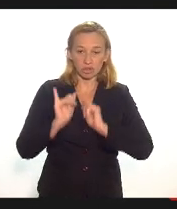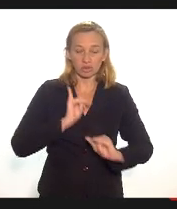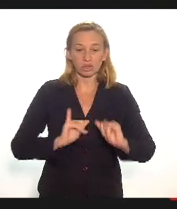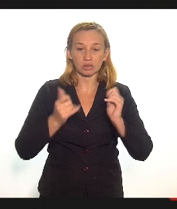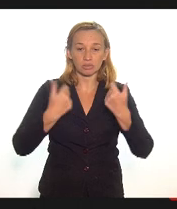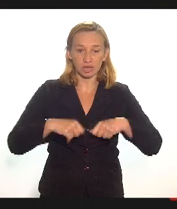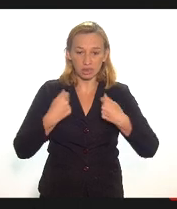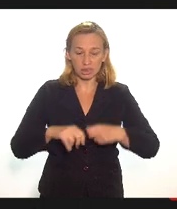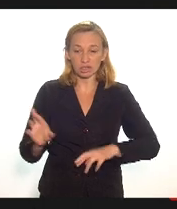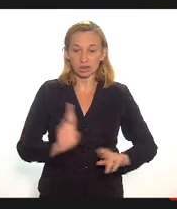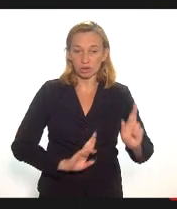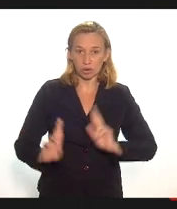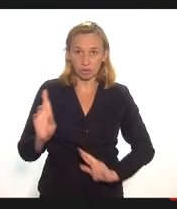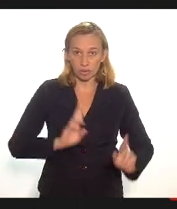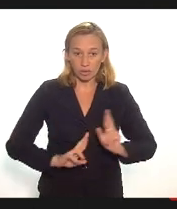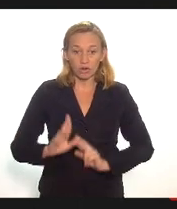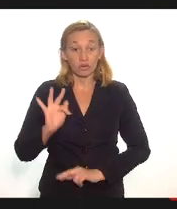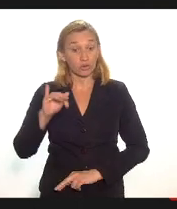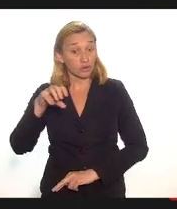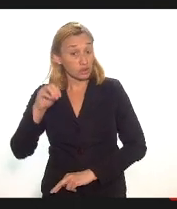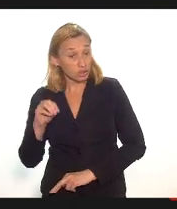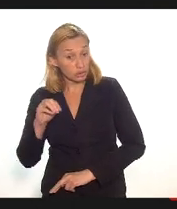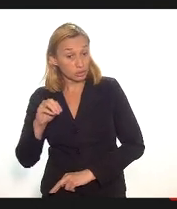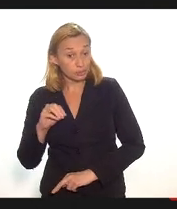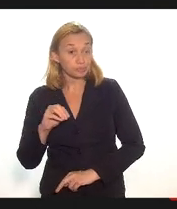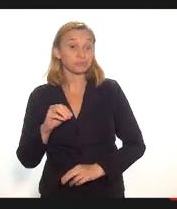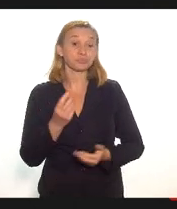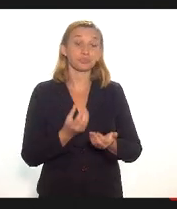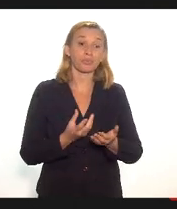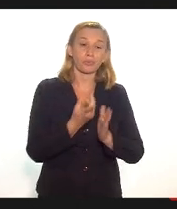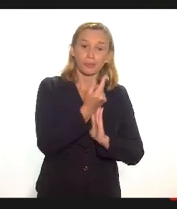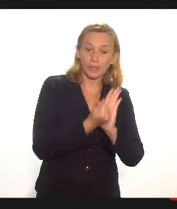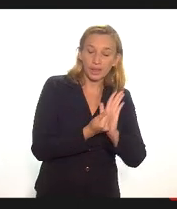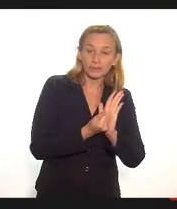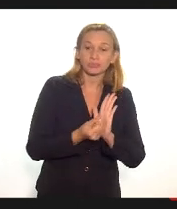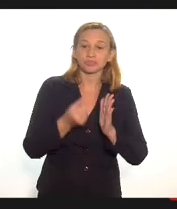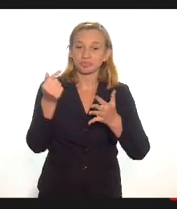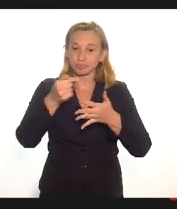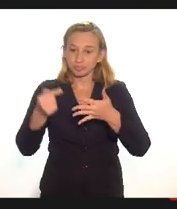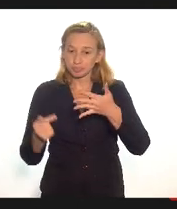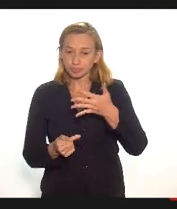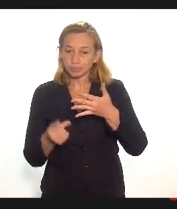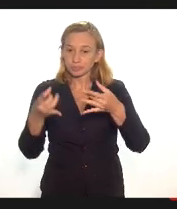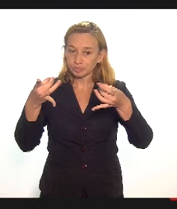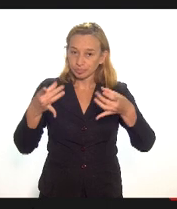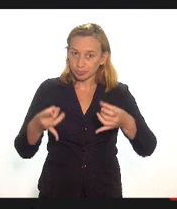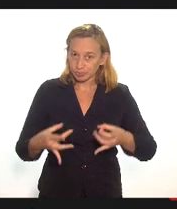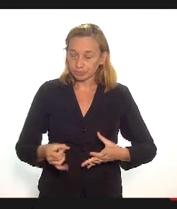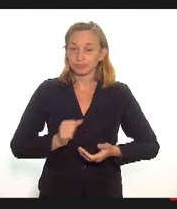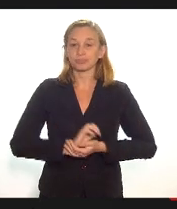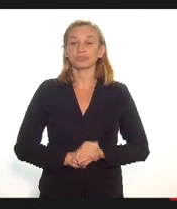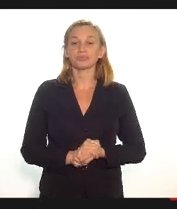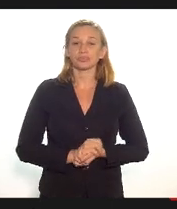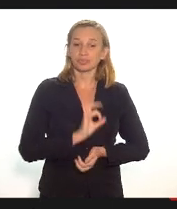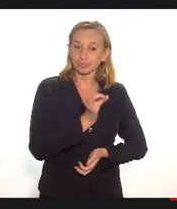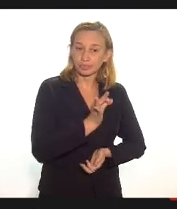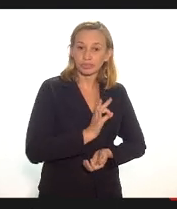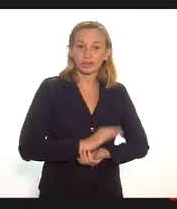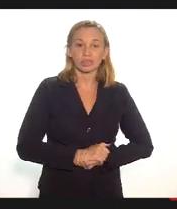o relacionamento do físico com o orçamentário estiver bem definido. Tá